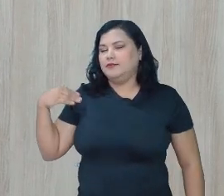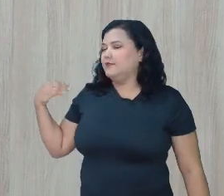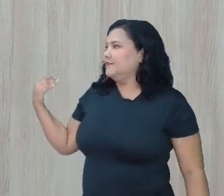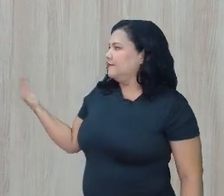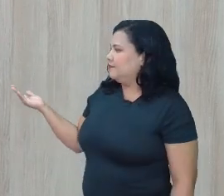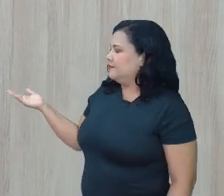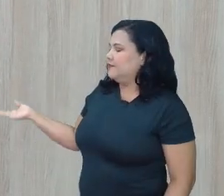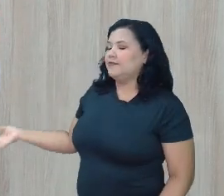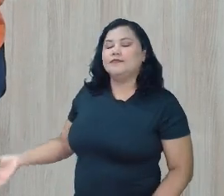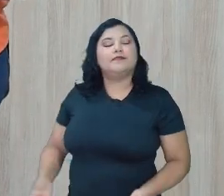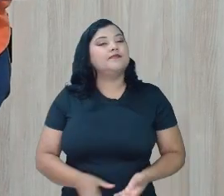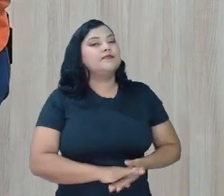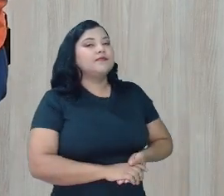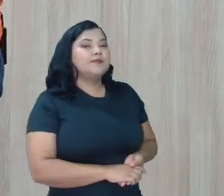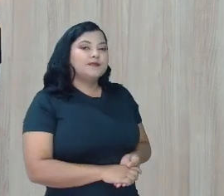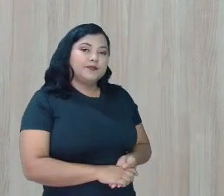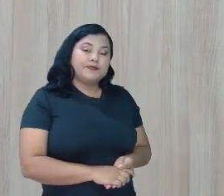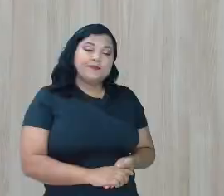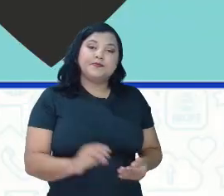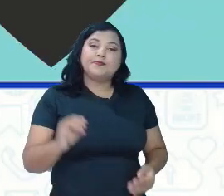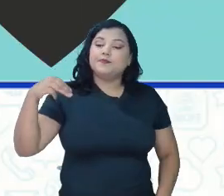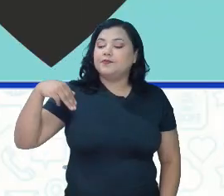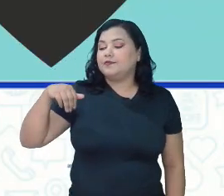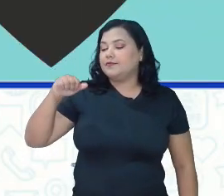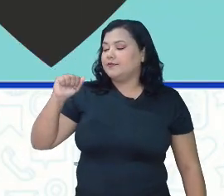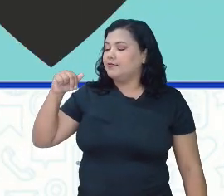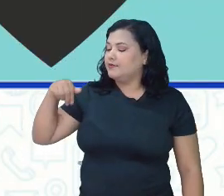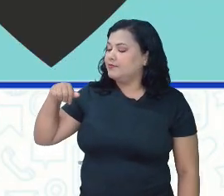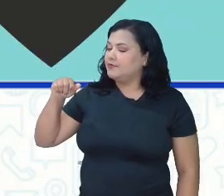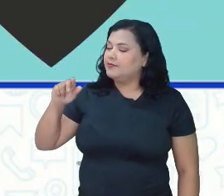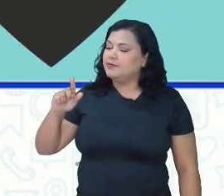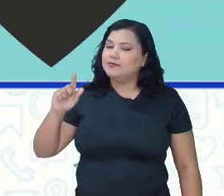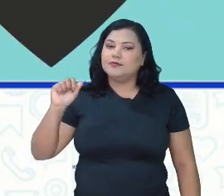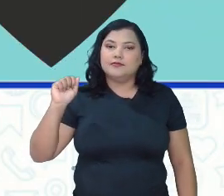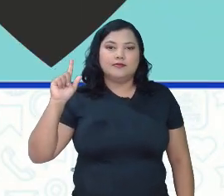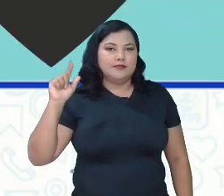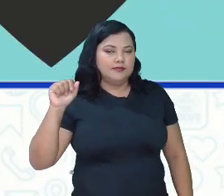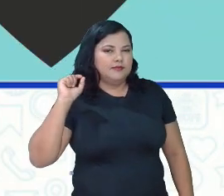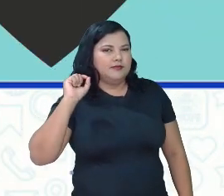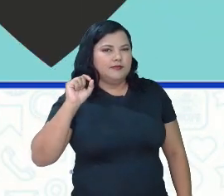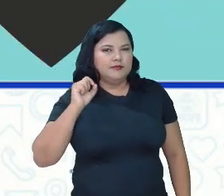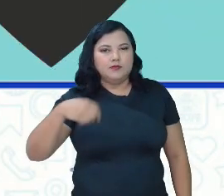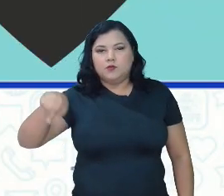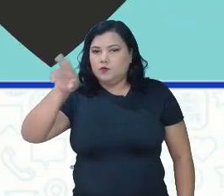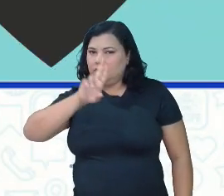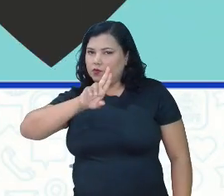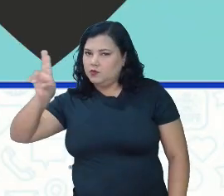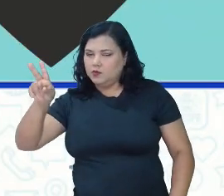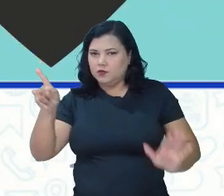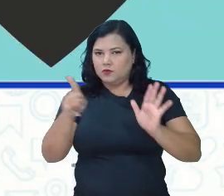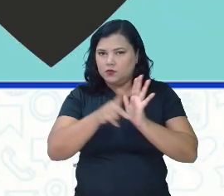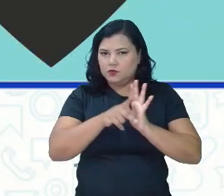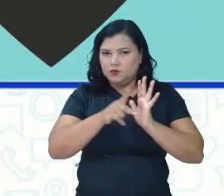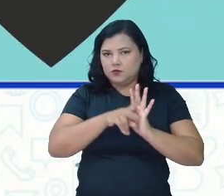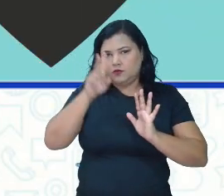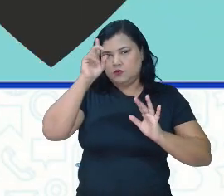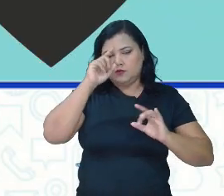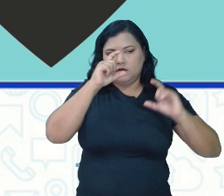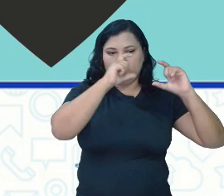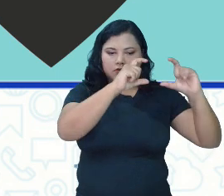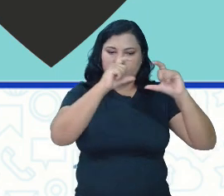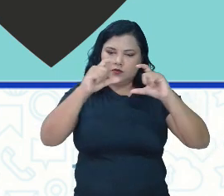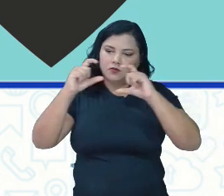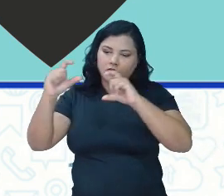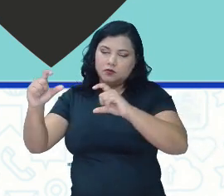vamos lá. Mangá é o nome dado às histórias em quadrinhos de origem japonesa. Não é?